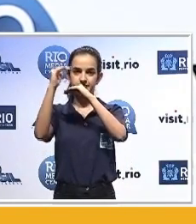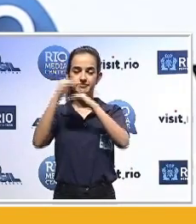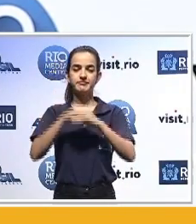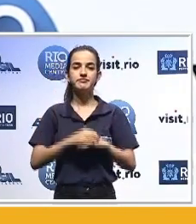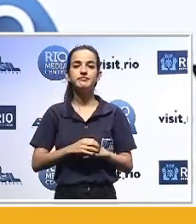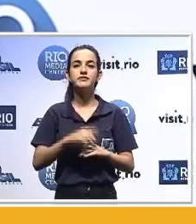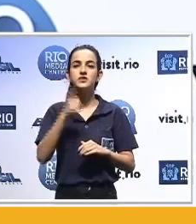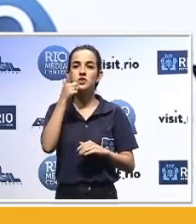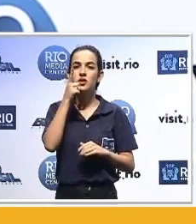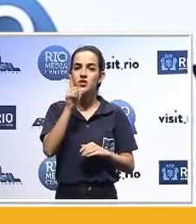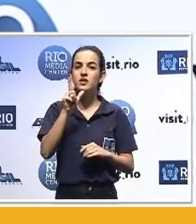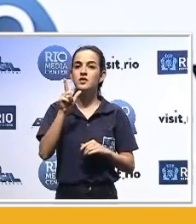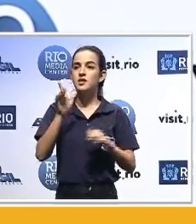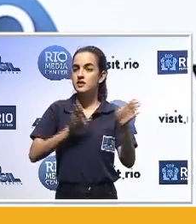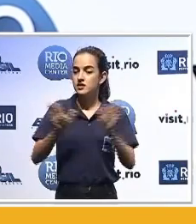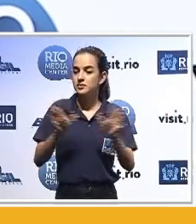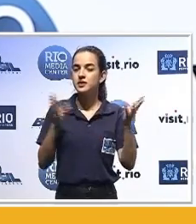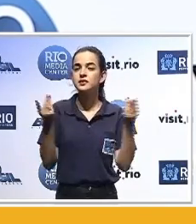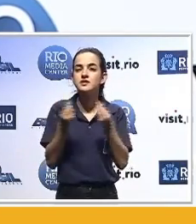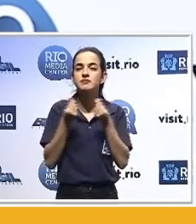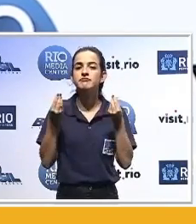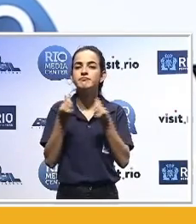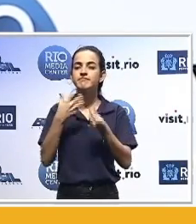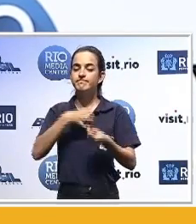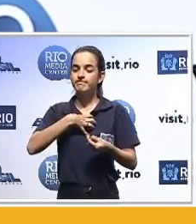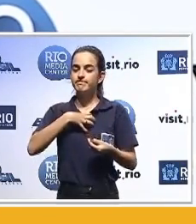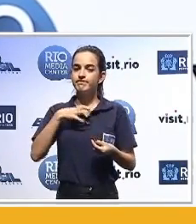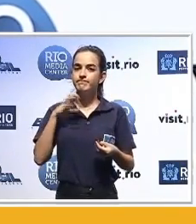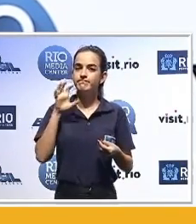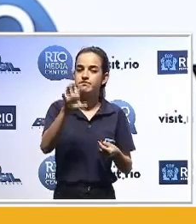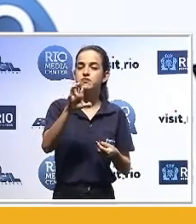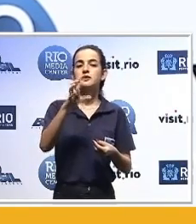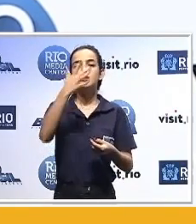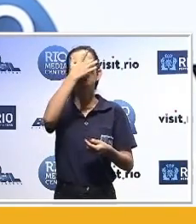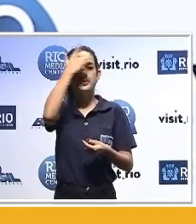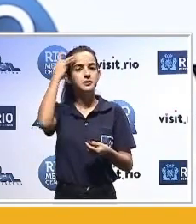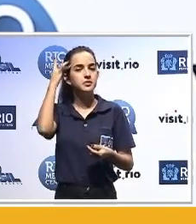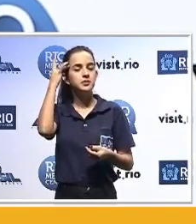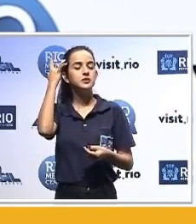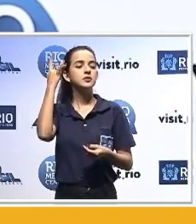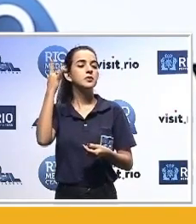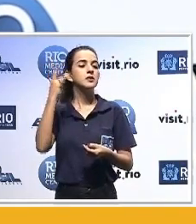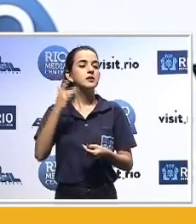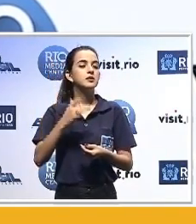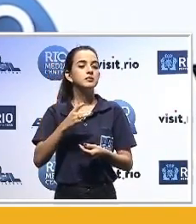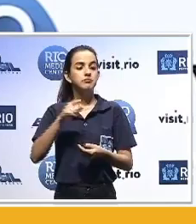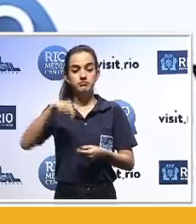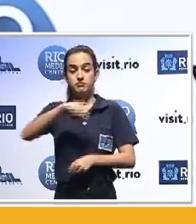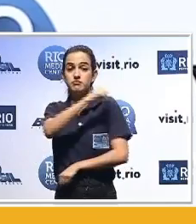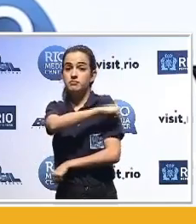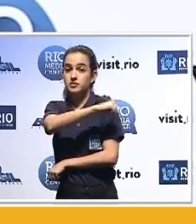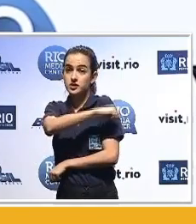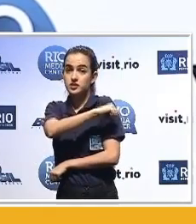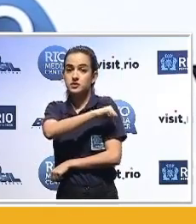grau altíssimo de sensibilização que está sendo gerado por esses 11 dias aqui no Rio de